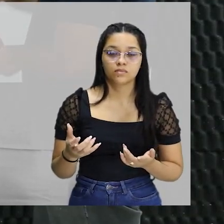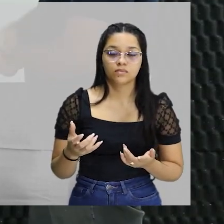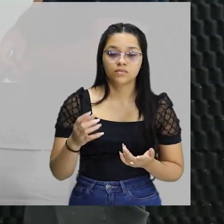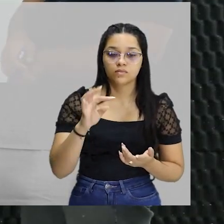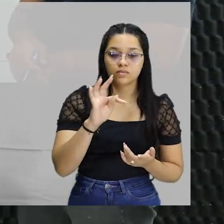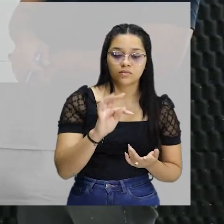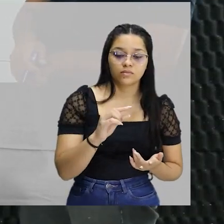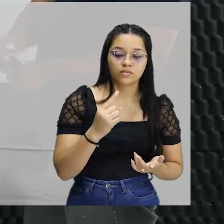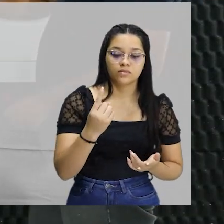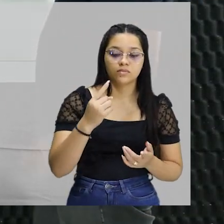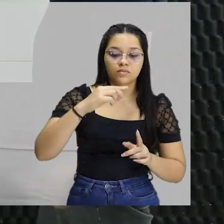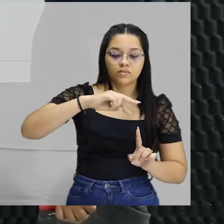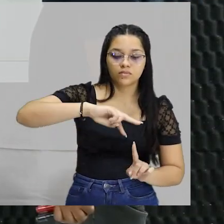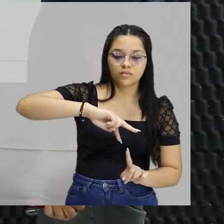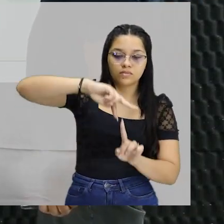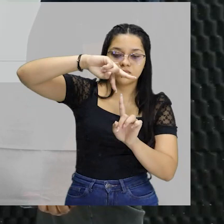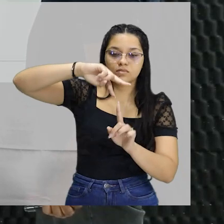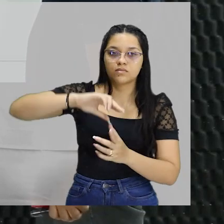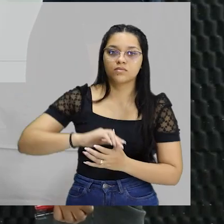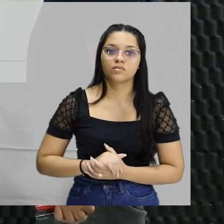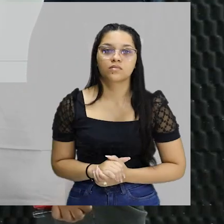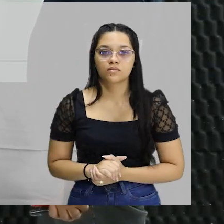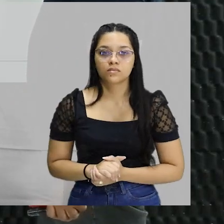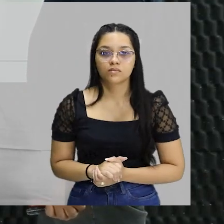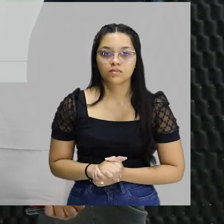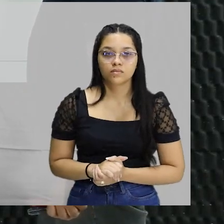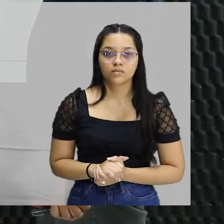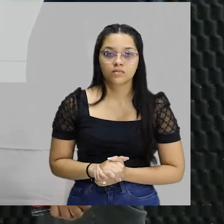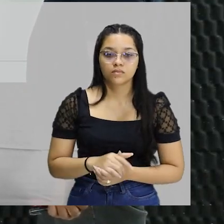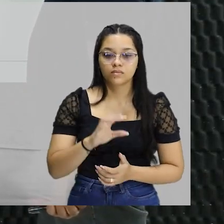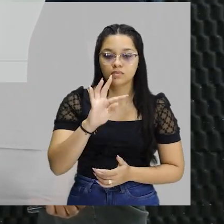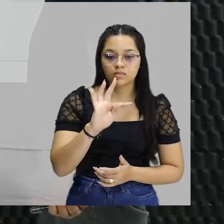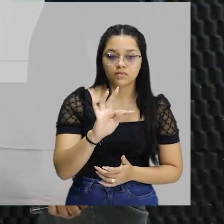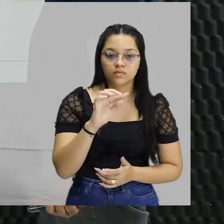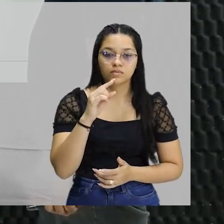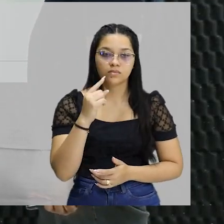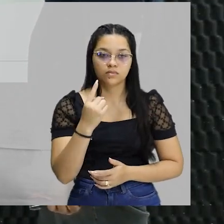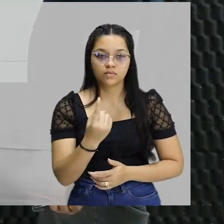T1 na vertical. Então, eu vou chamar aqui, ó, de T1Y.